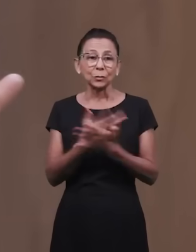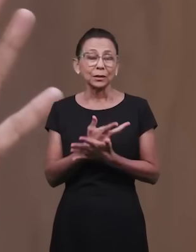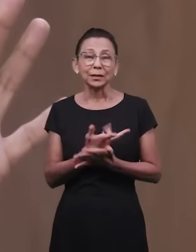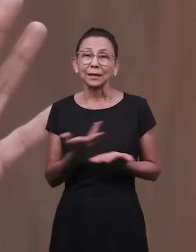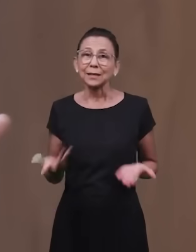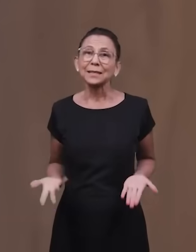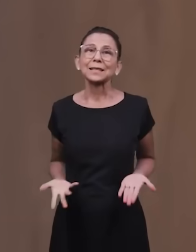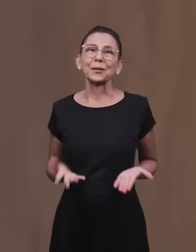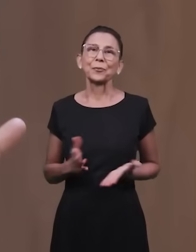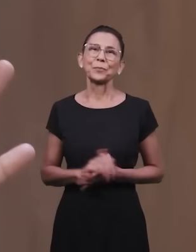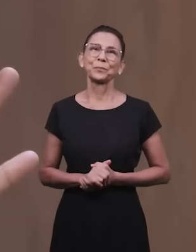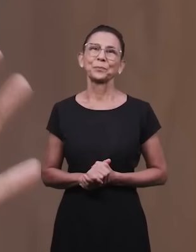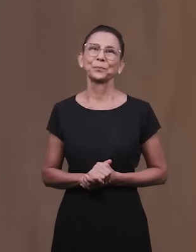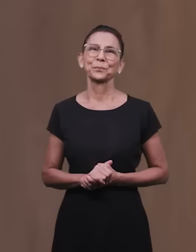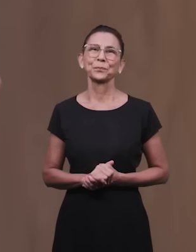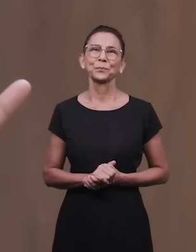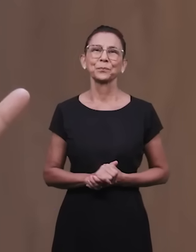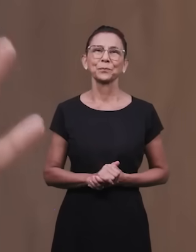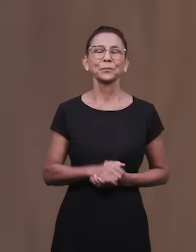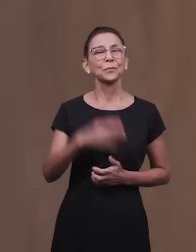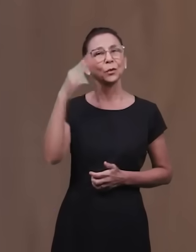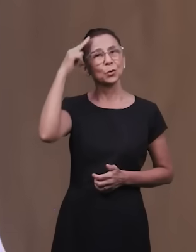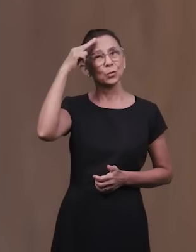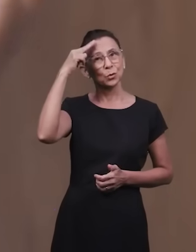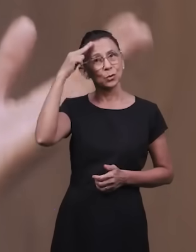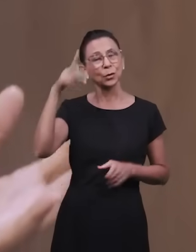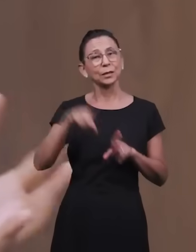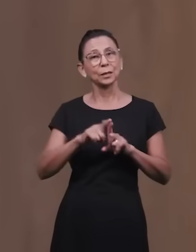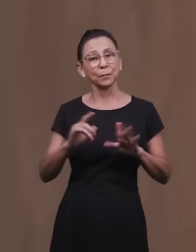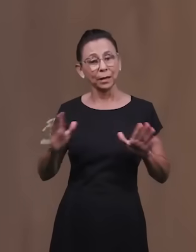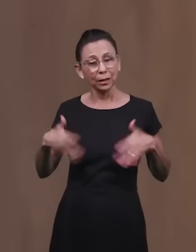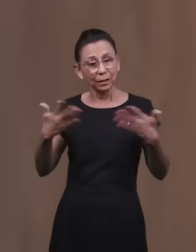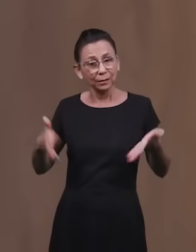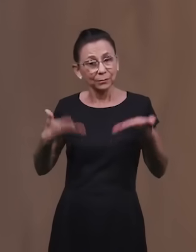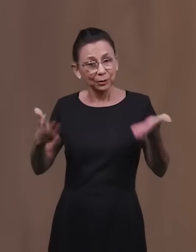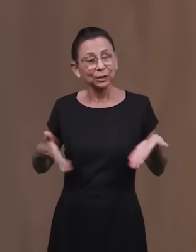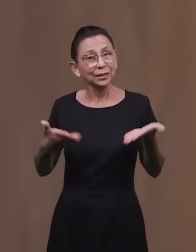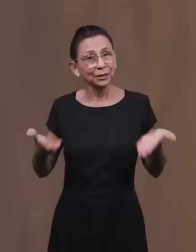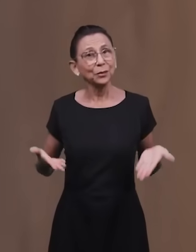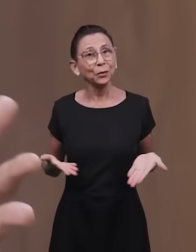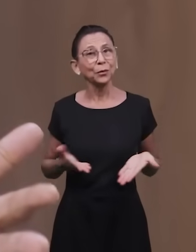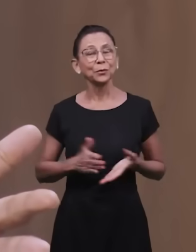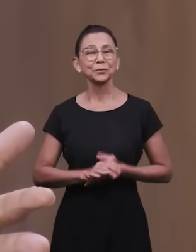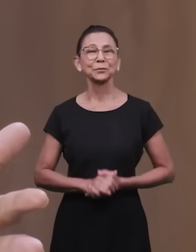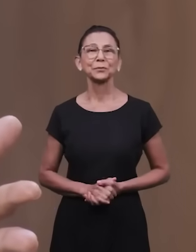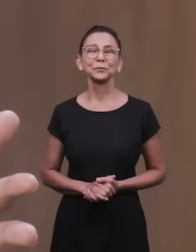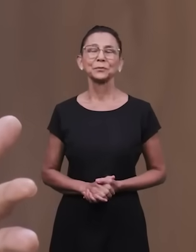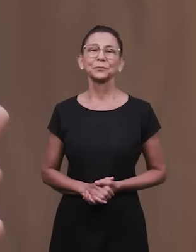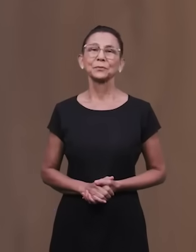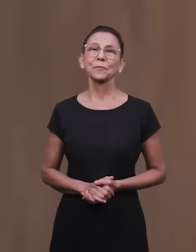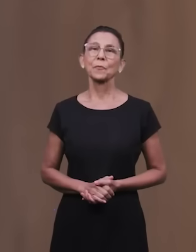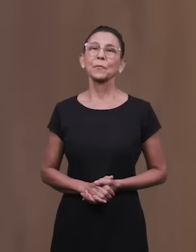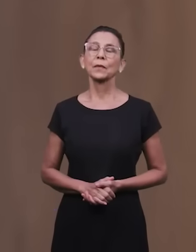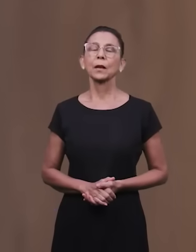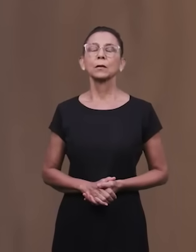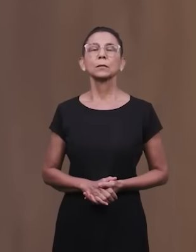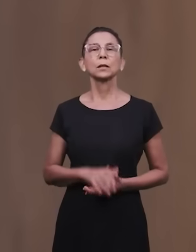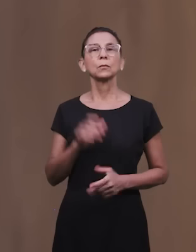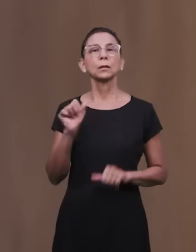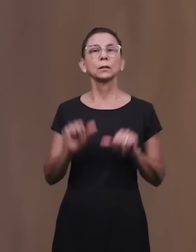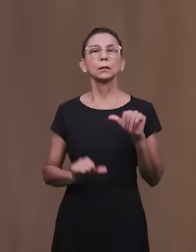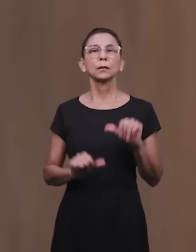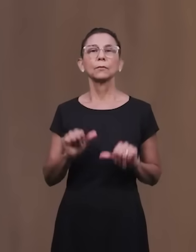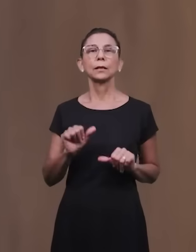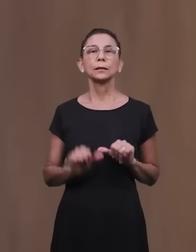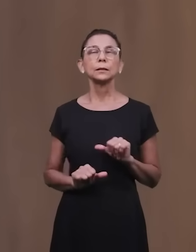ter sonho e querer realizar é positivo. Aliás, é um motivador. As pessoas devem ter sonhos e investir neles. Agora tem que